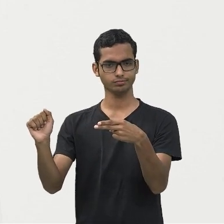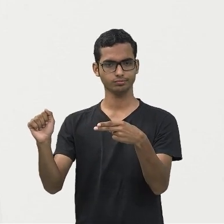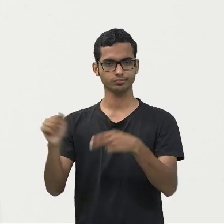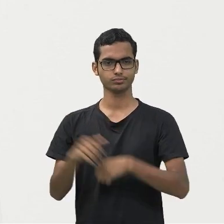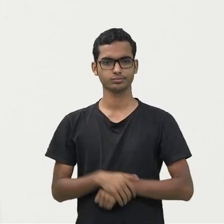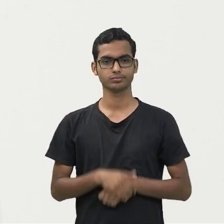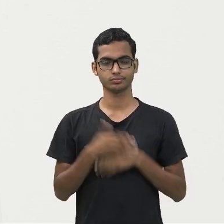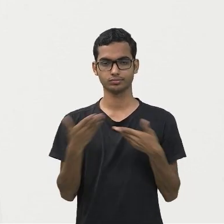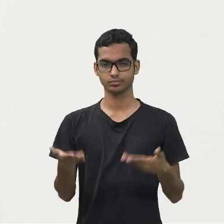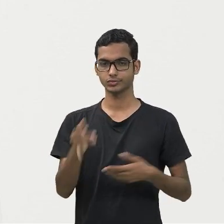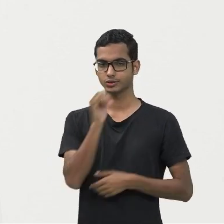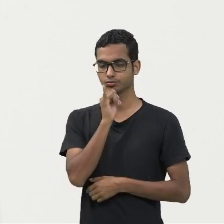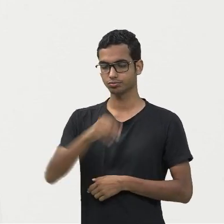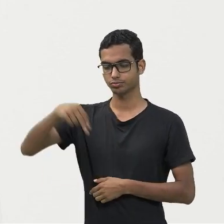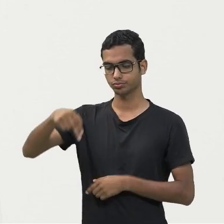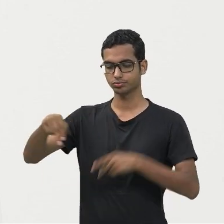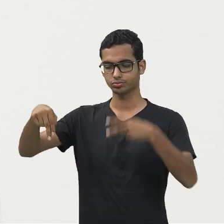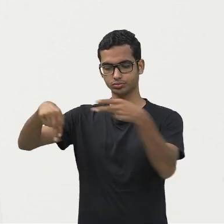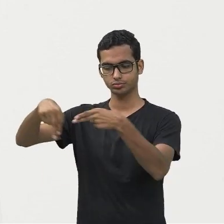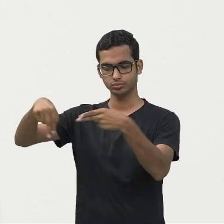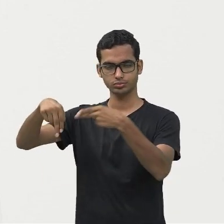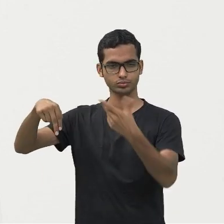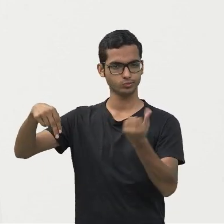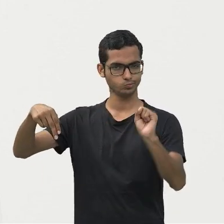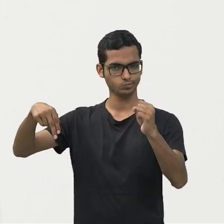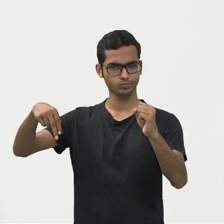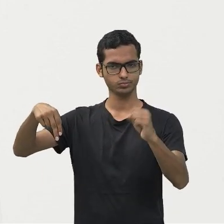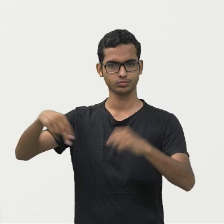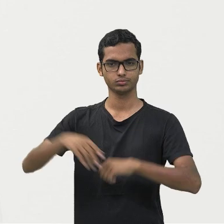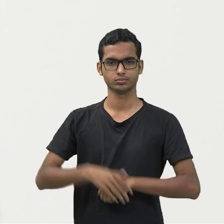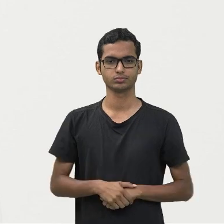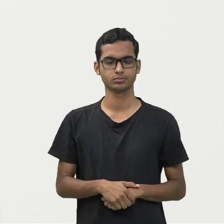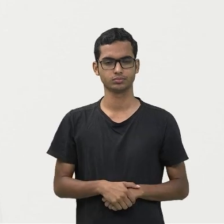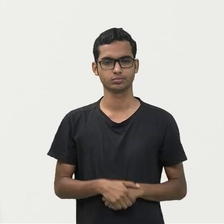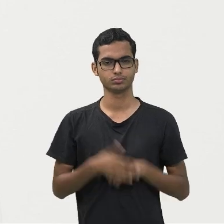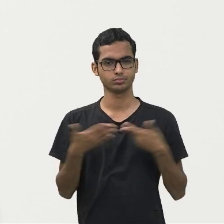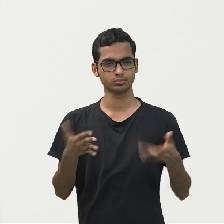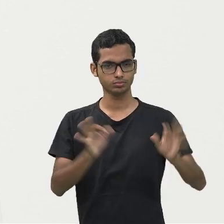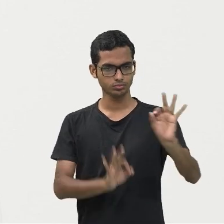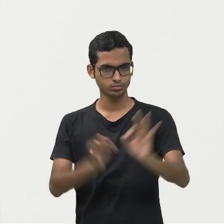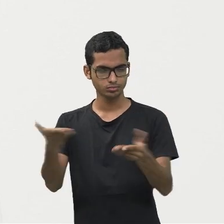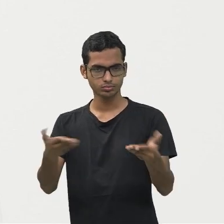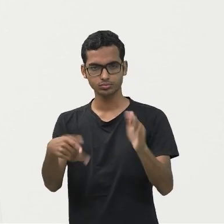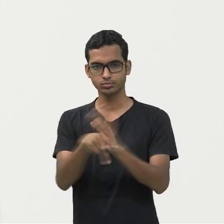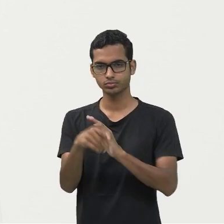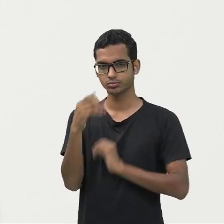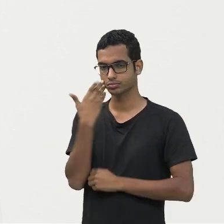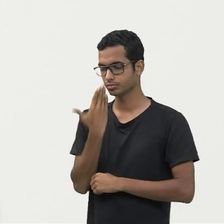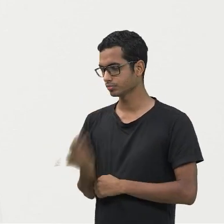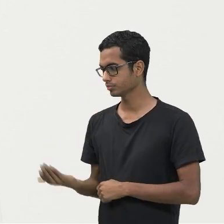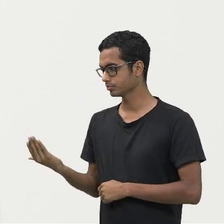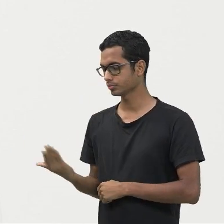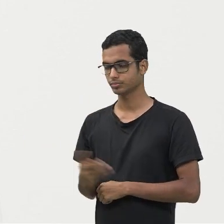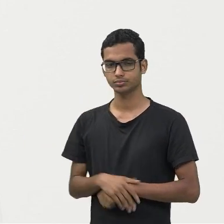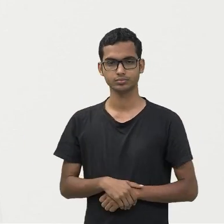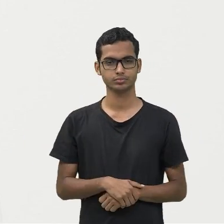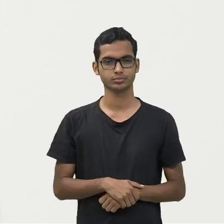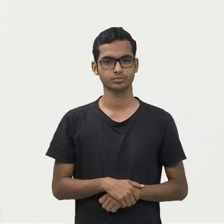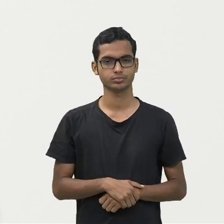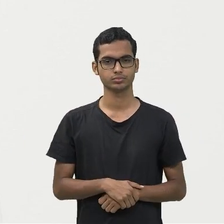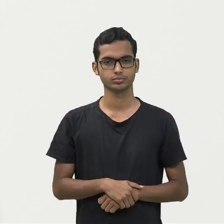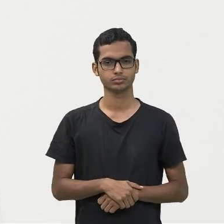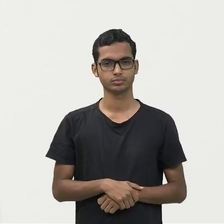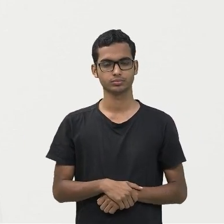igual a 8. Tá? Então, a n vira 8. E o n ao quadrado